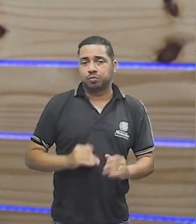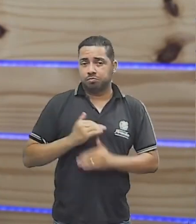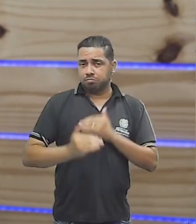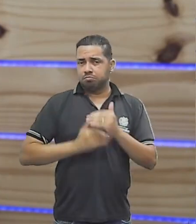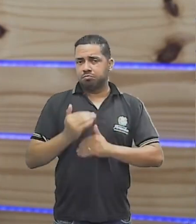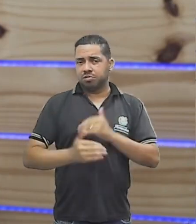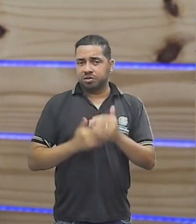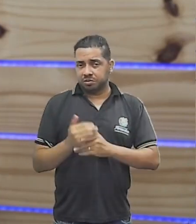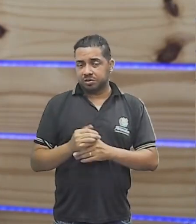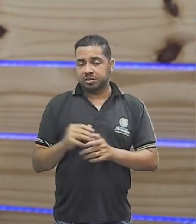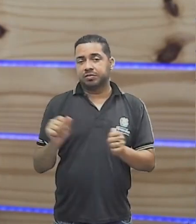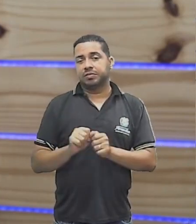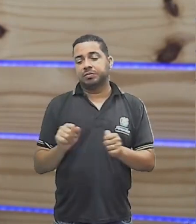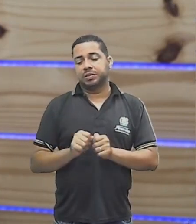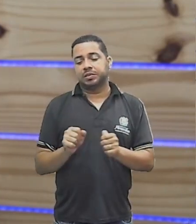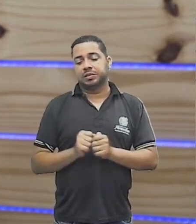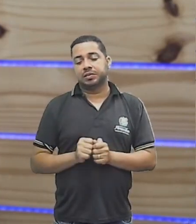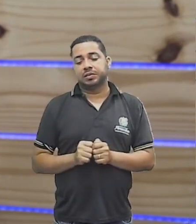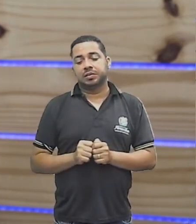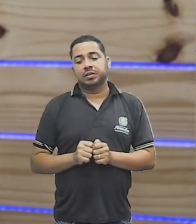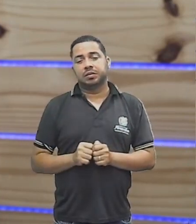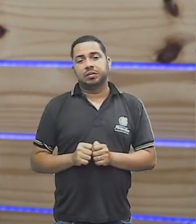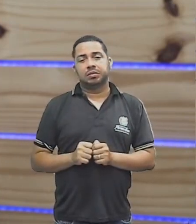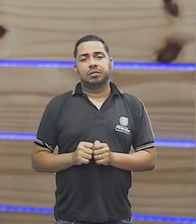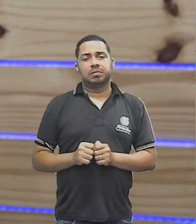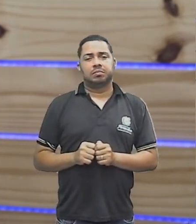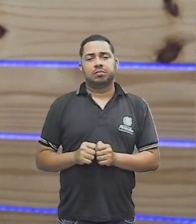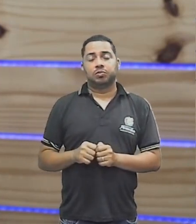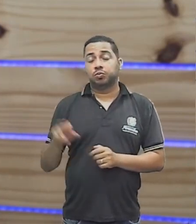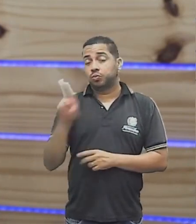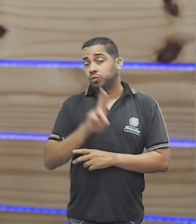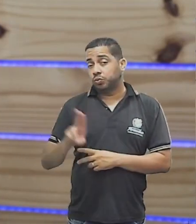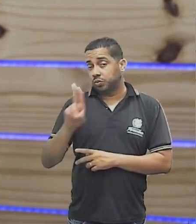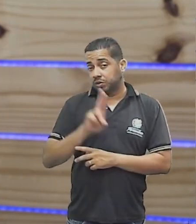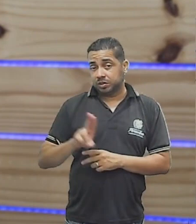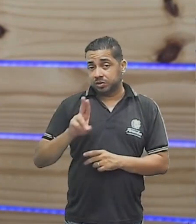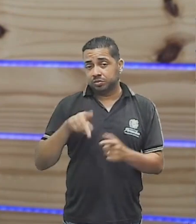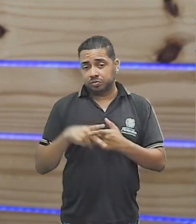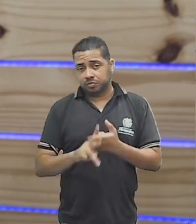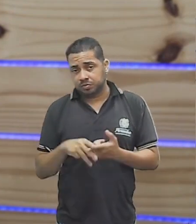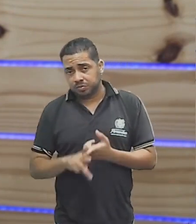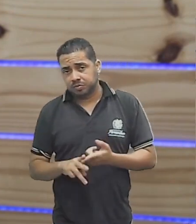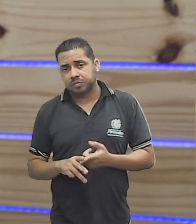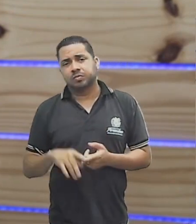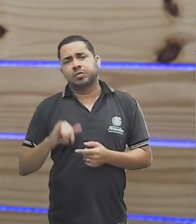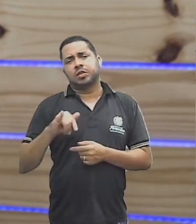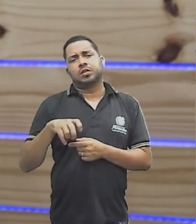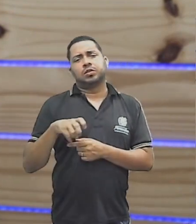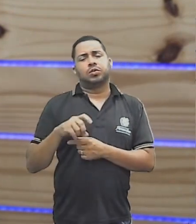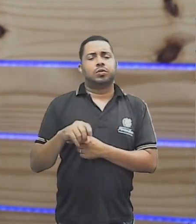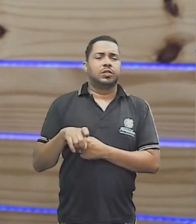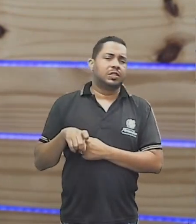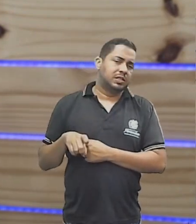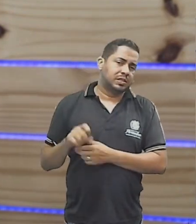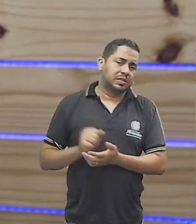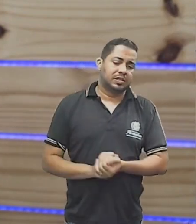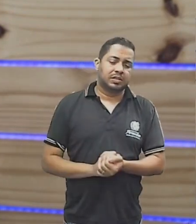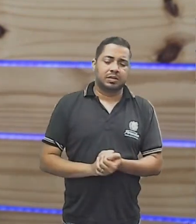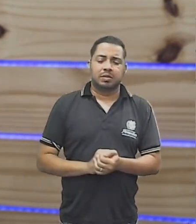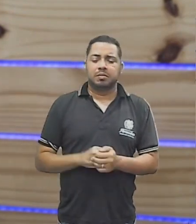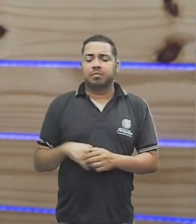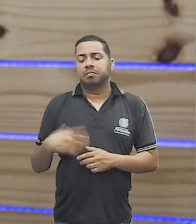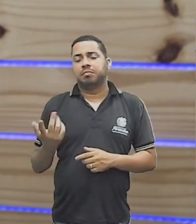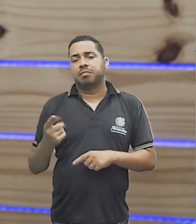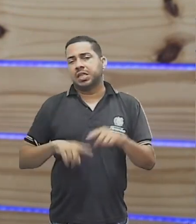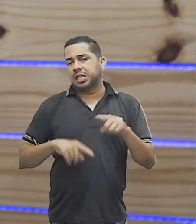de fabricação, padronizando, utilizando de instrumentos de inox com qualidade,